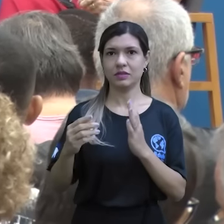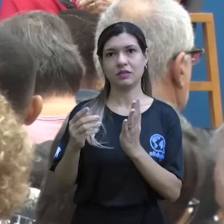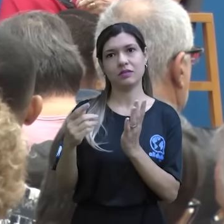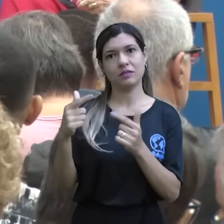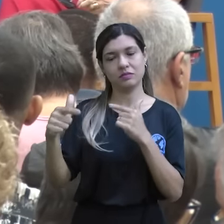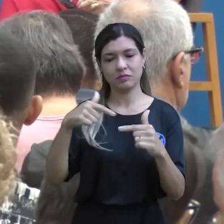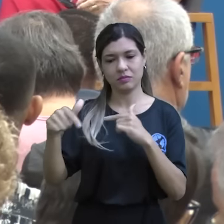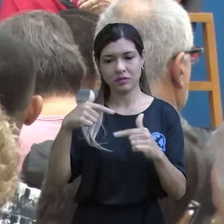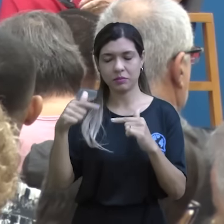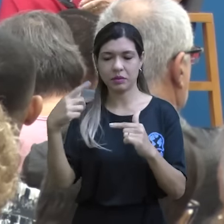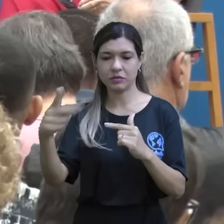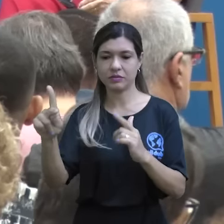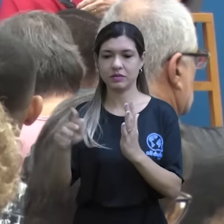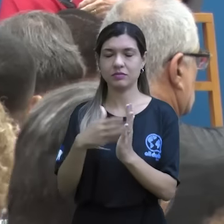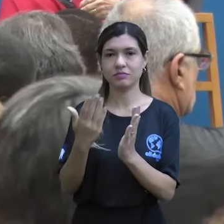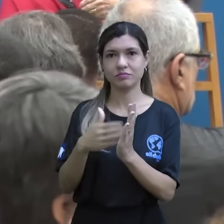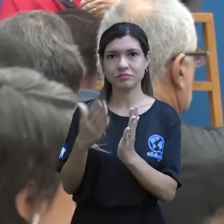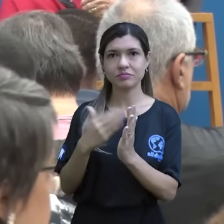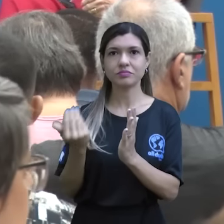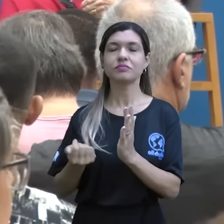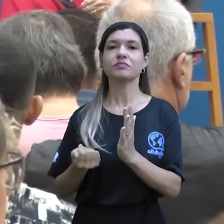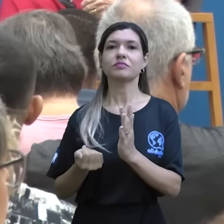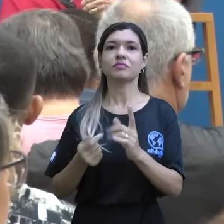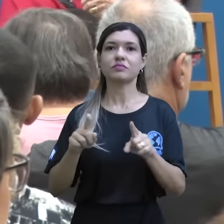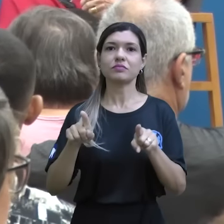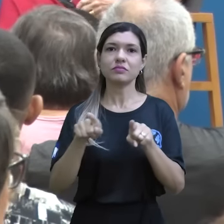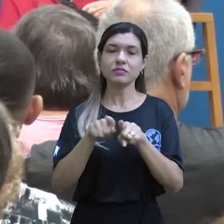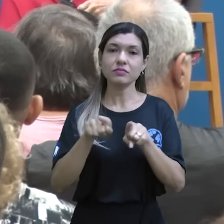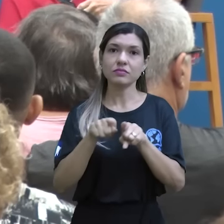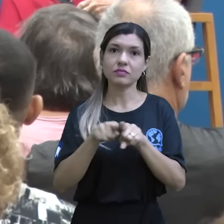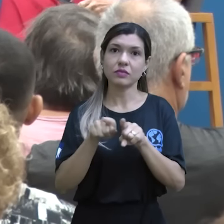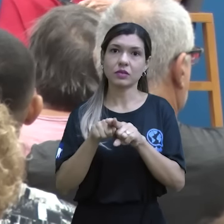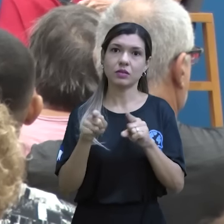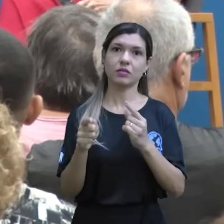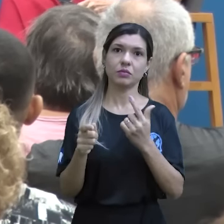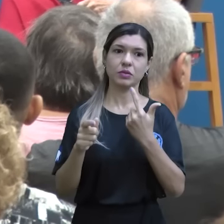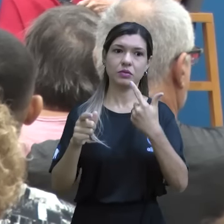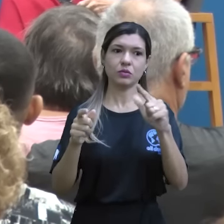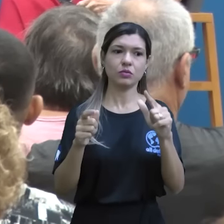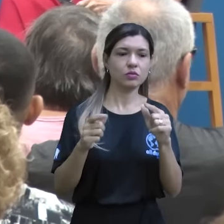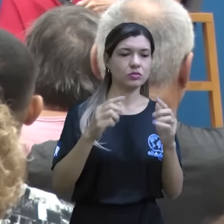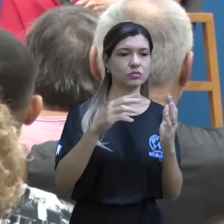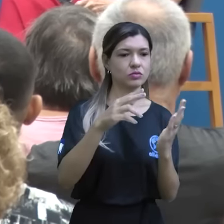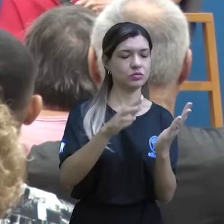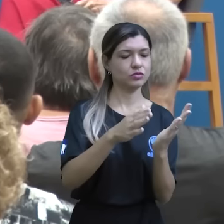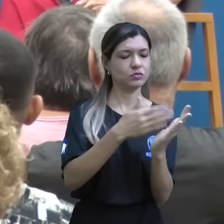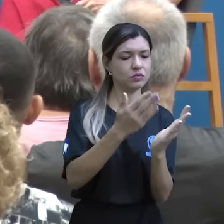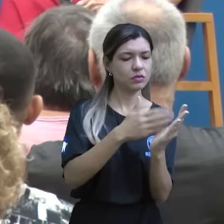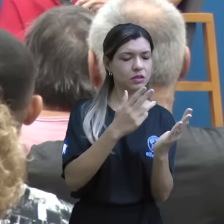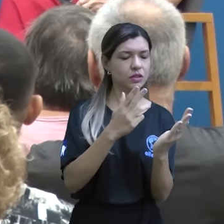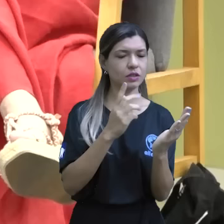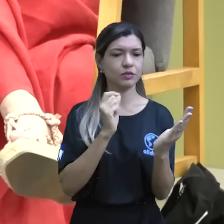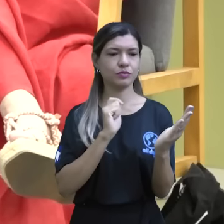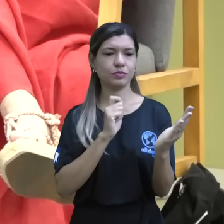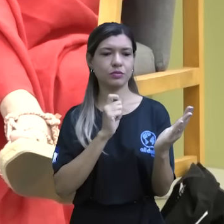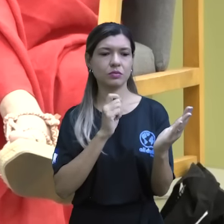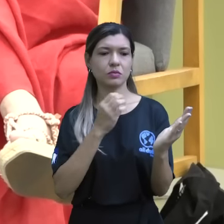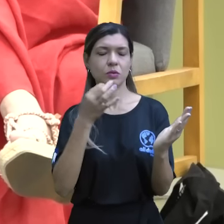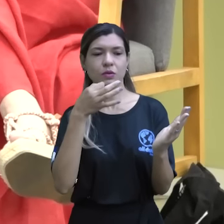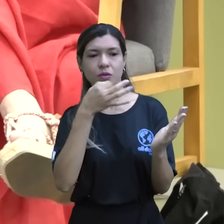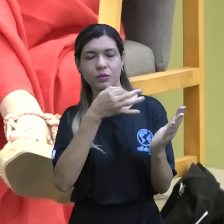2000, e outros livros, né, Poéticas do Contemporâneo de 2017, é impossível ler tudo,